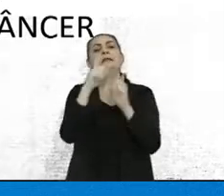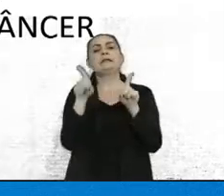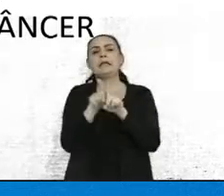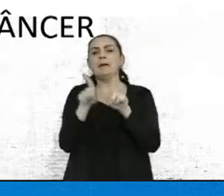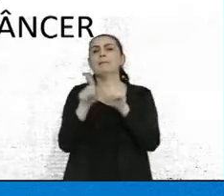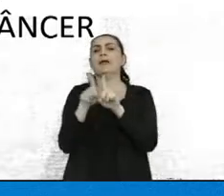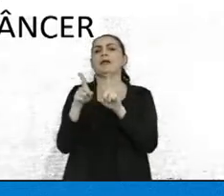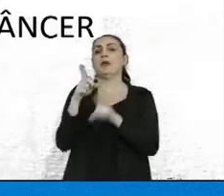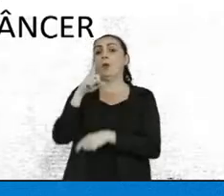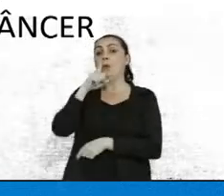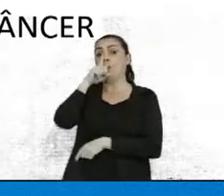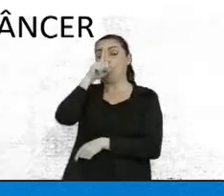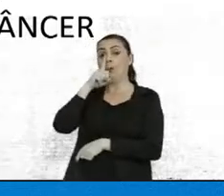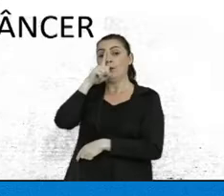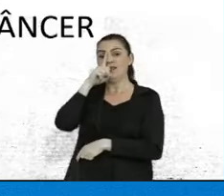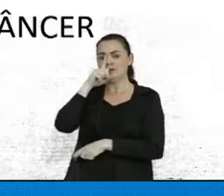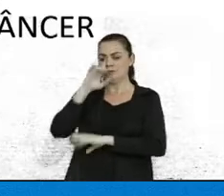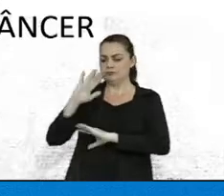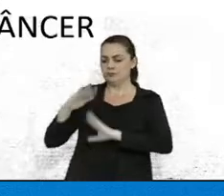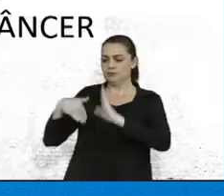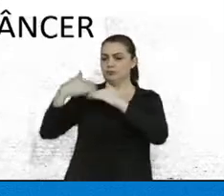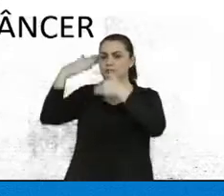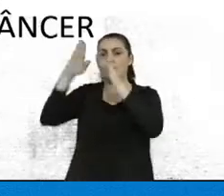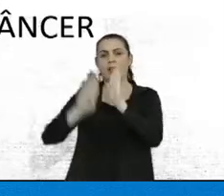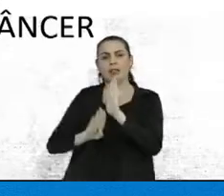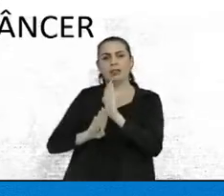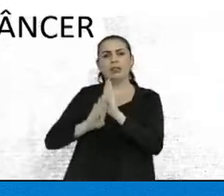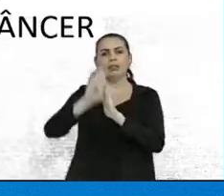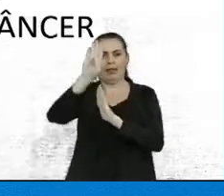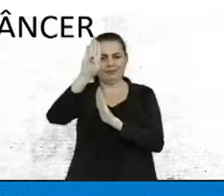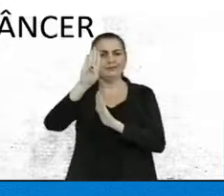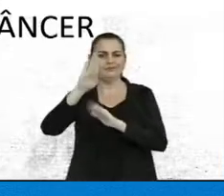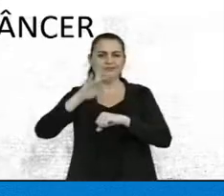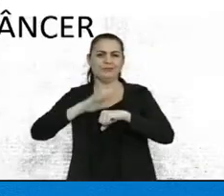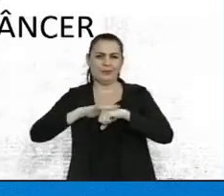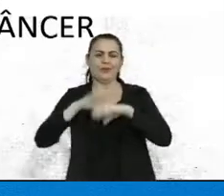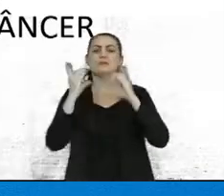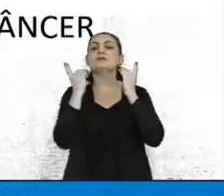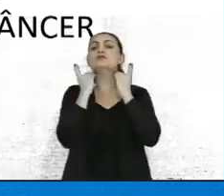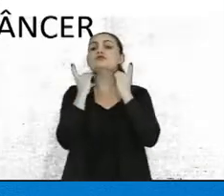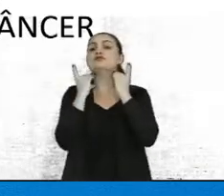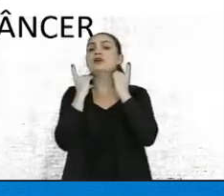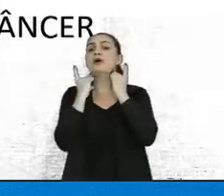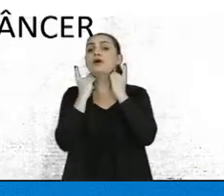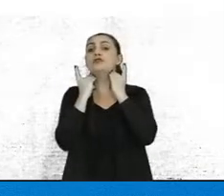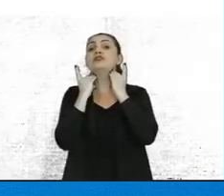tireoide, carcinoma diferenciado de tireoide e aumento do risco de câncer de mama.